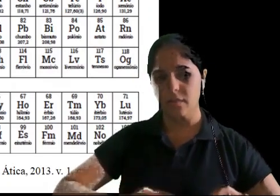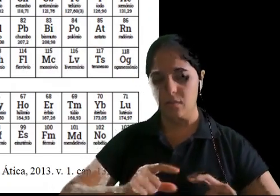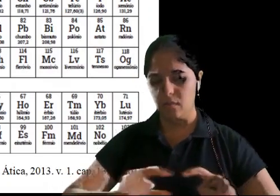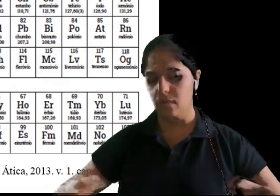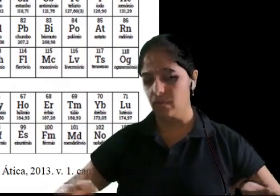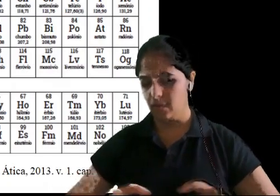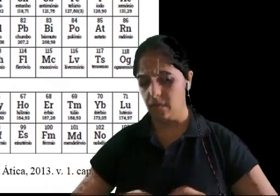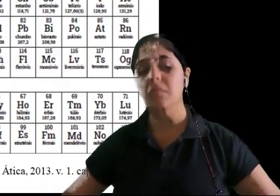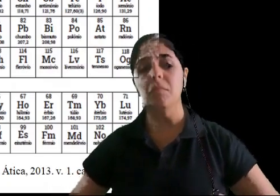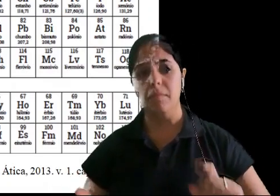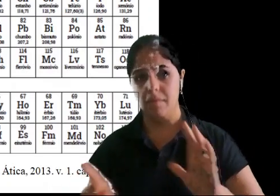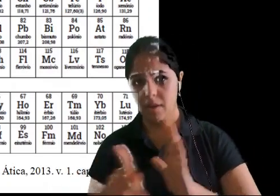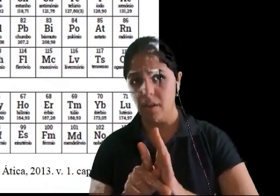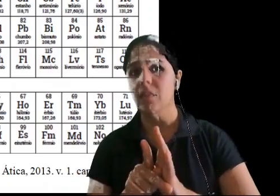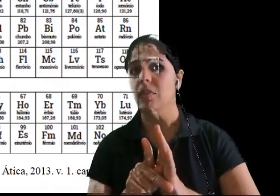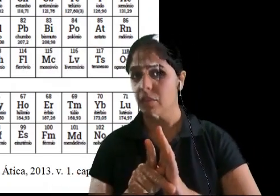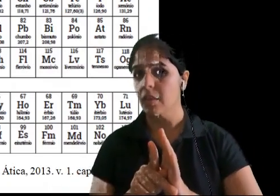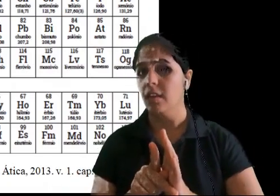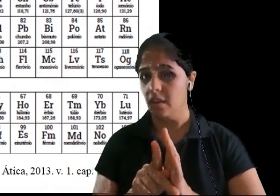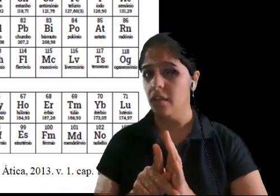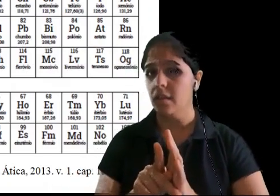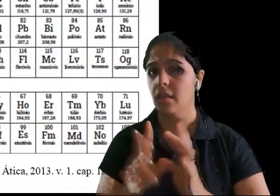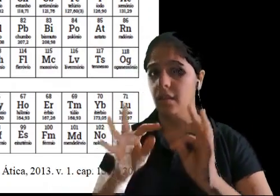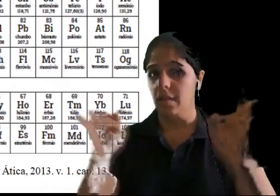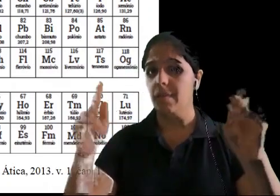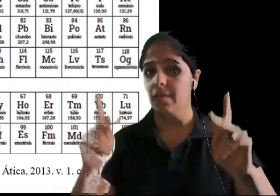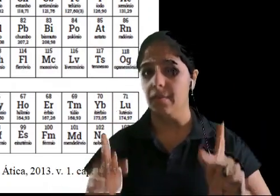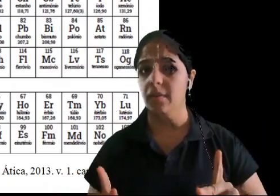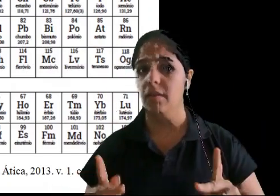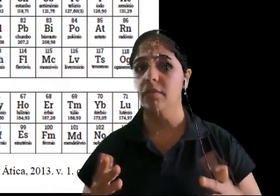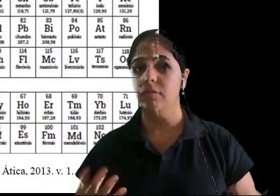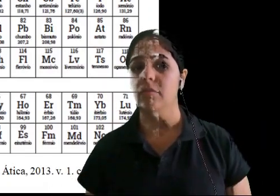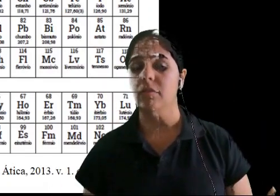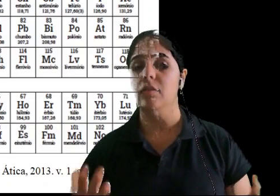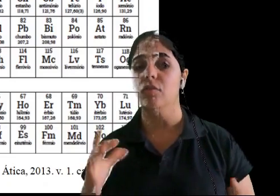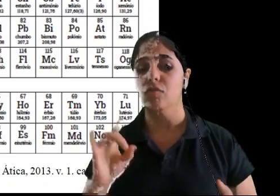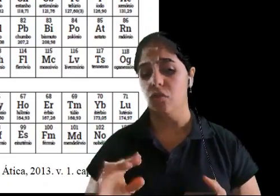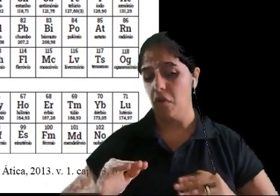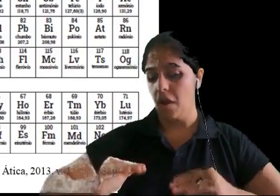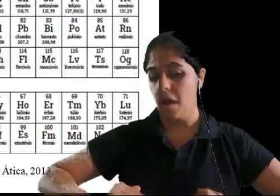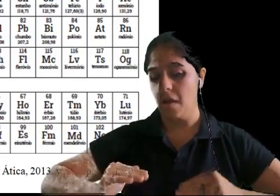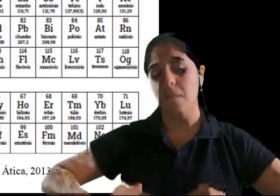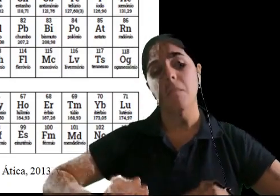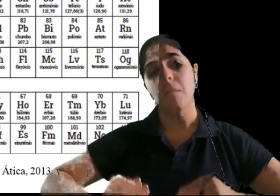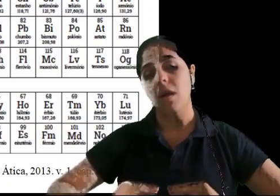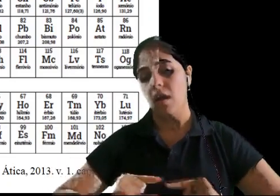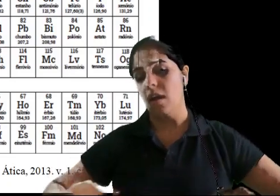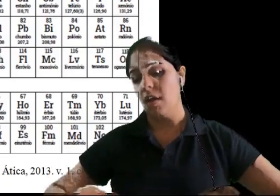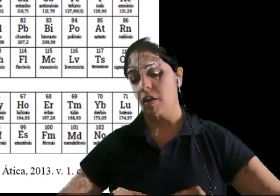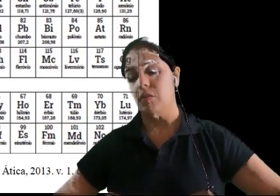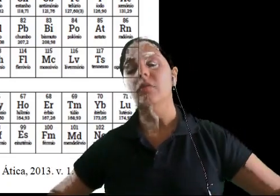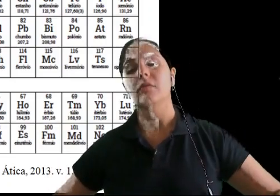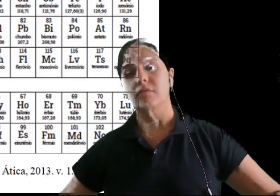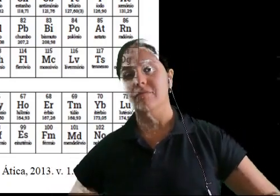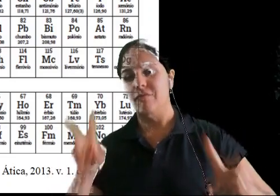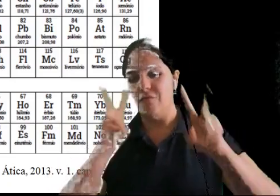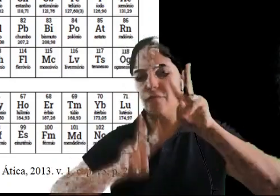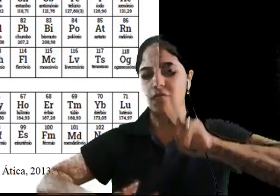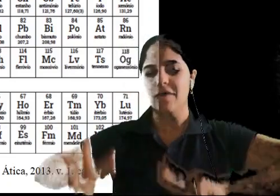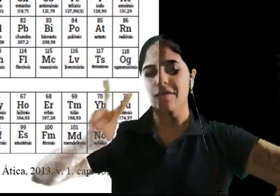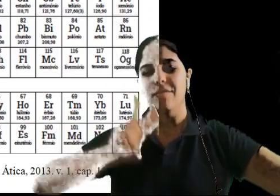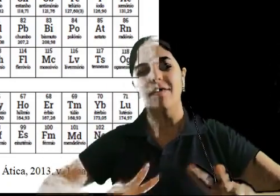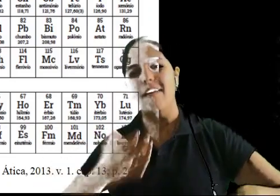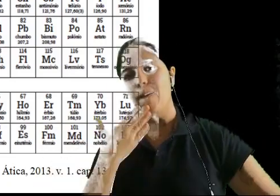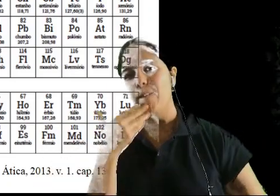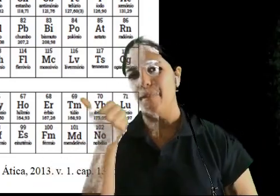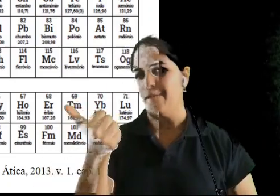esses elementos químicos também fazem parte da tabela periódica. Eles só são assim demonstrados para